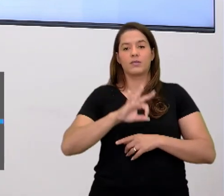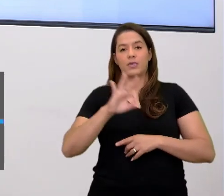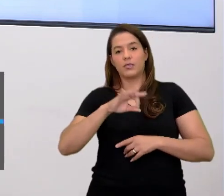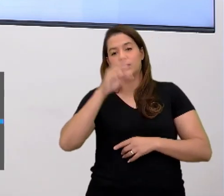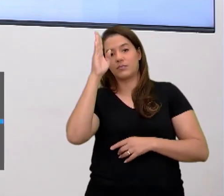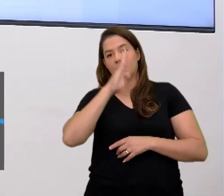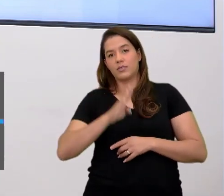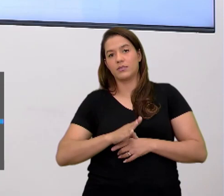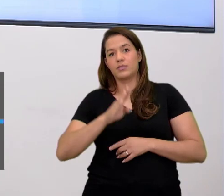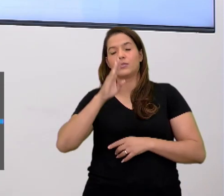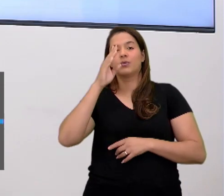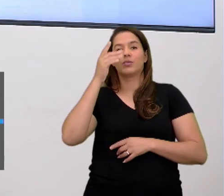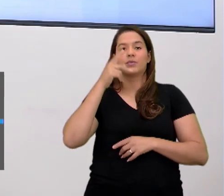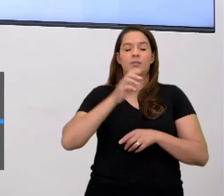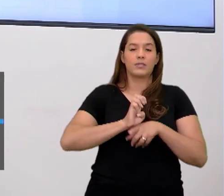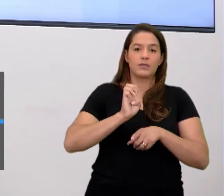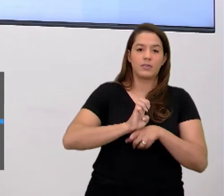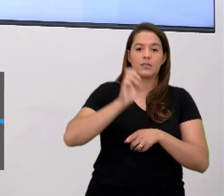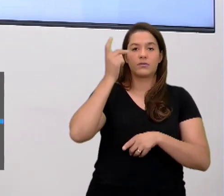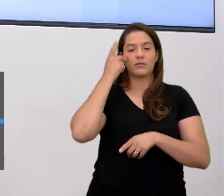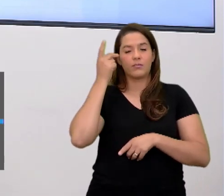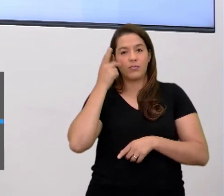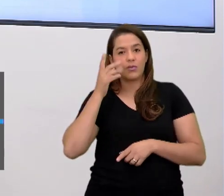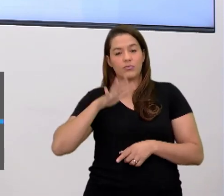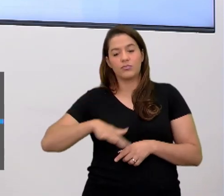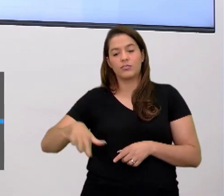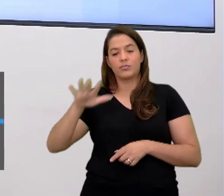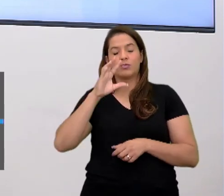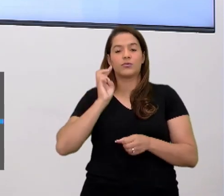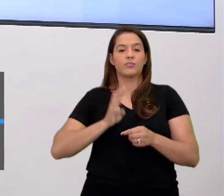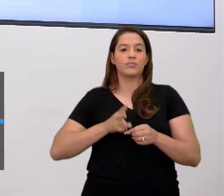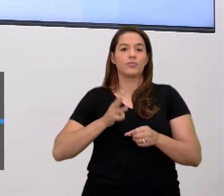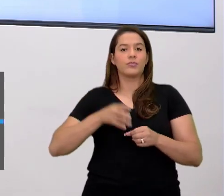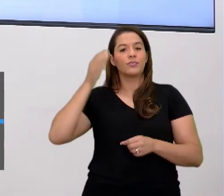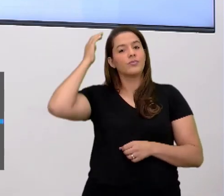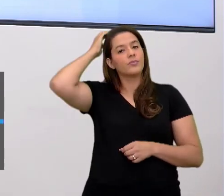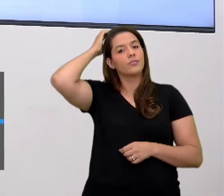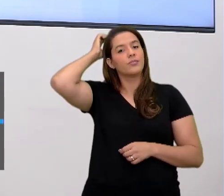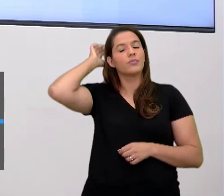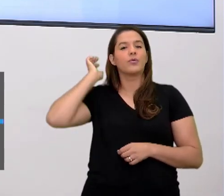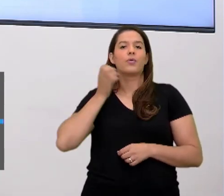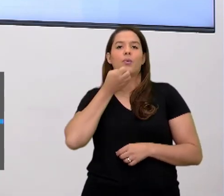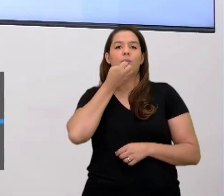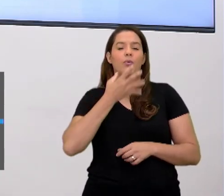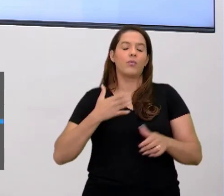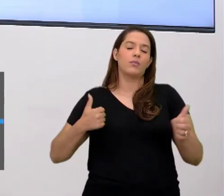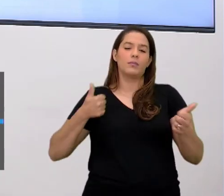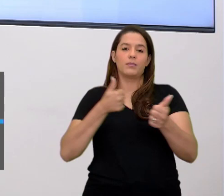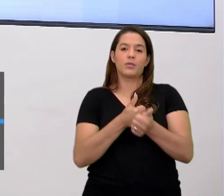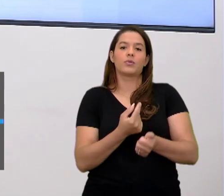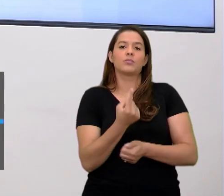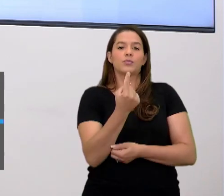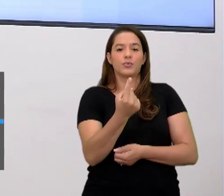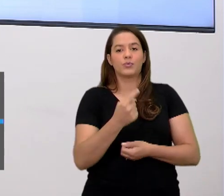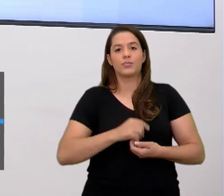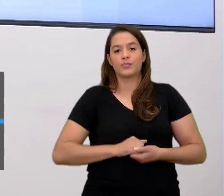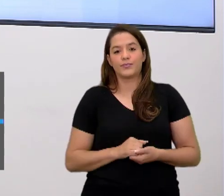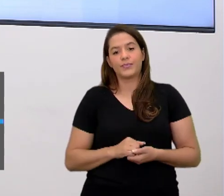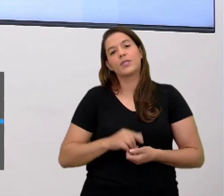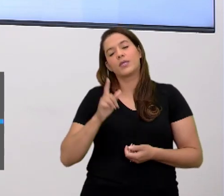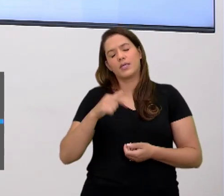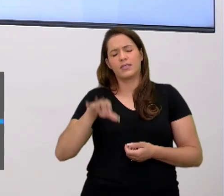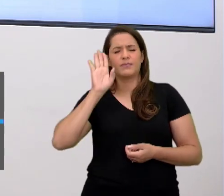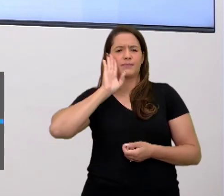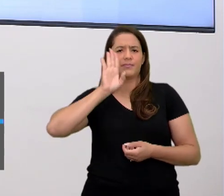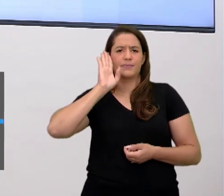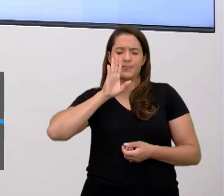em São Paulo, no nosso município aqui, o ideal, né, bem próximo de 1. Seria uma